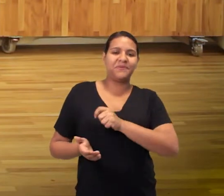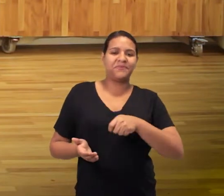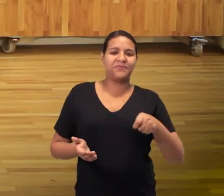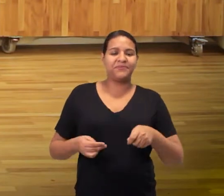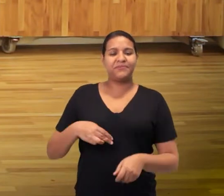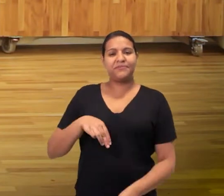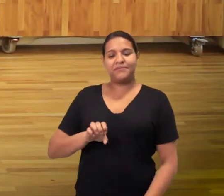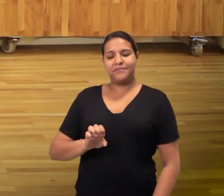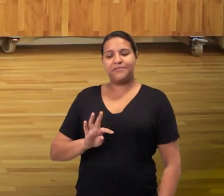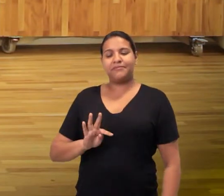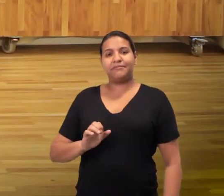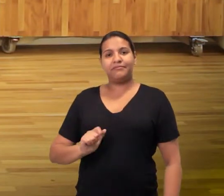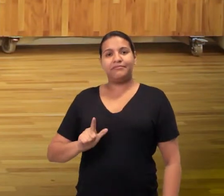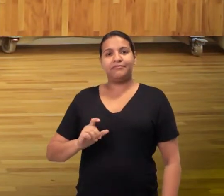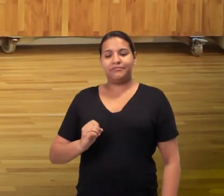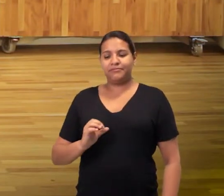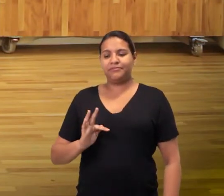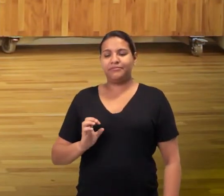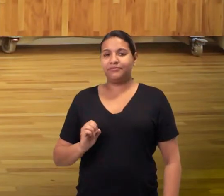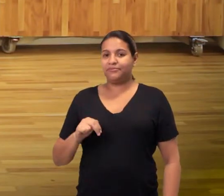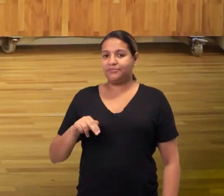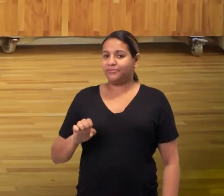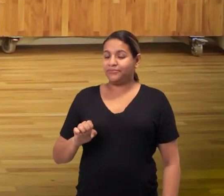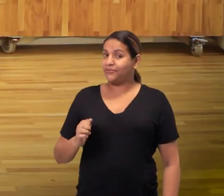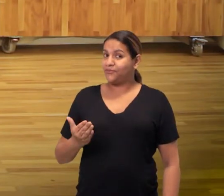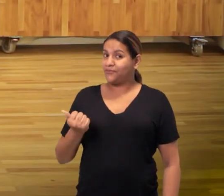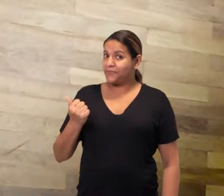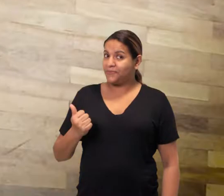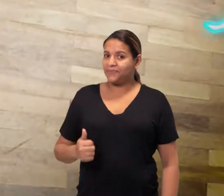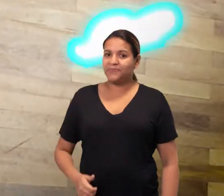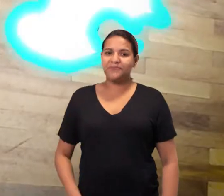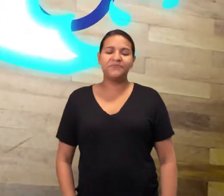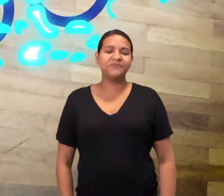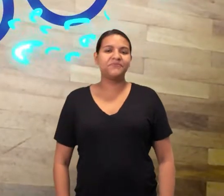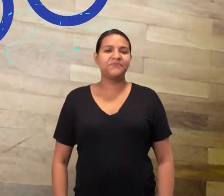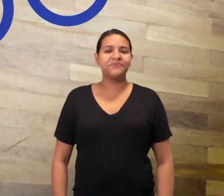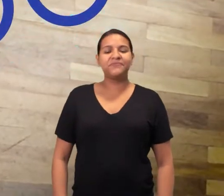o metalofone. Vamos lá!